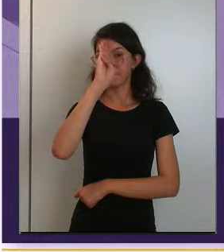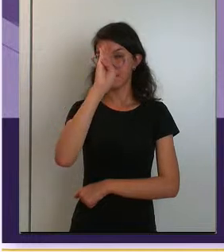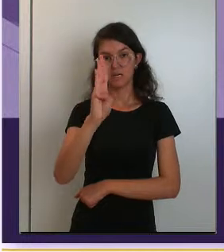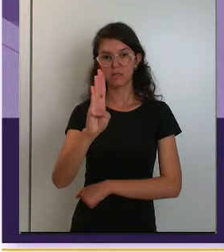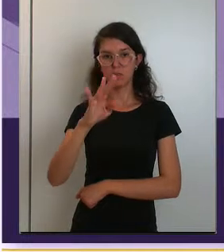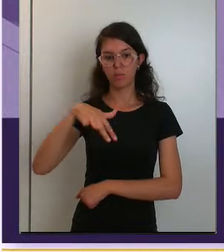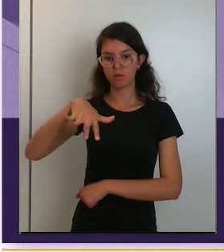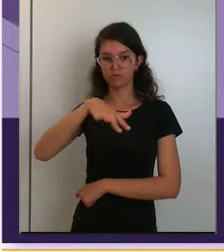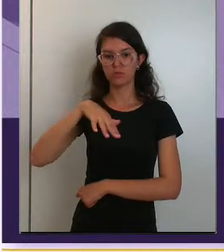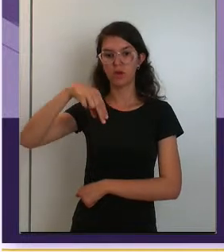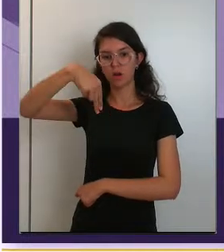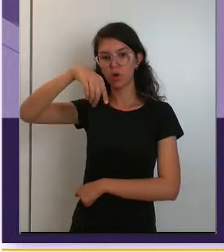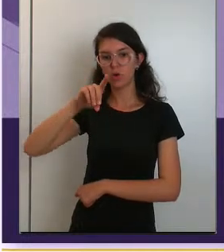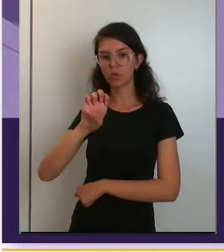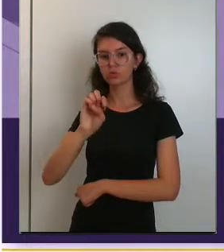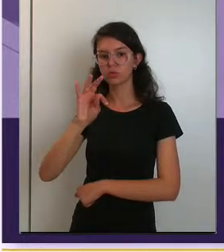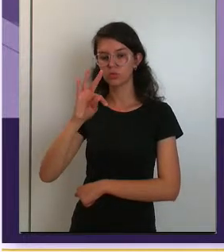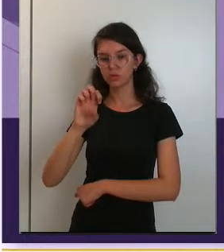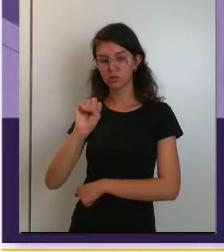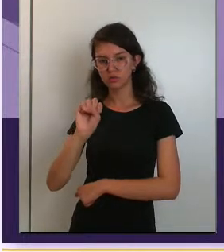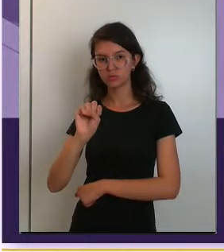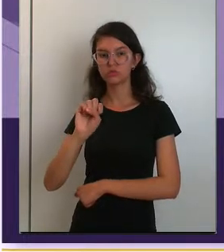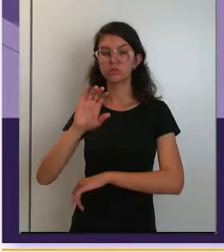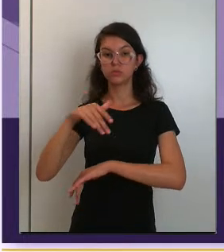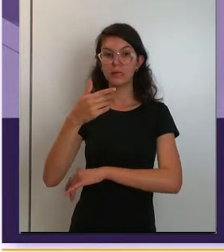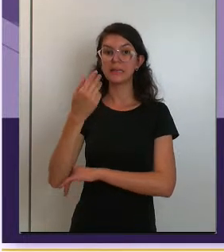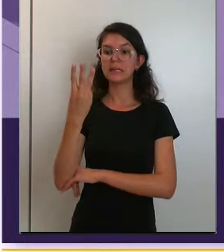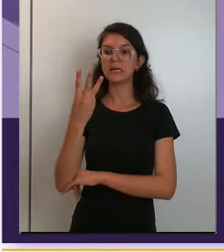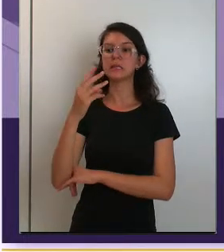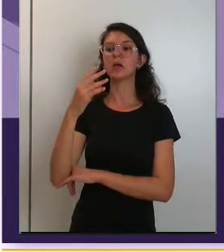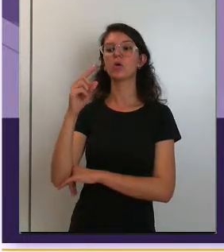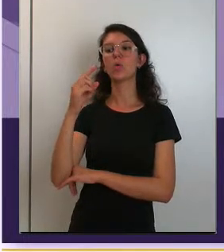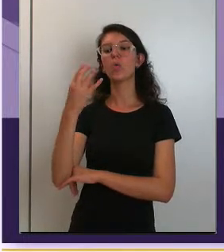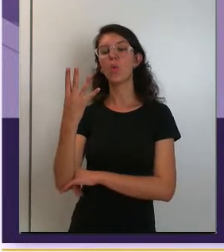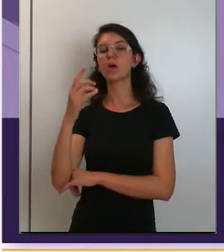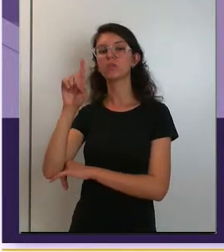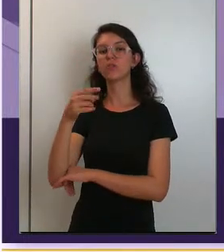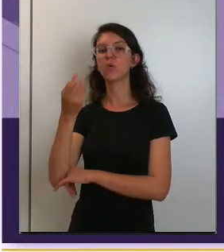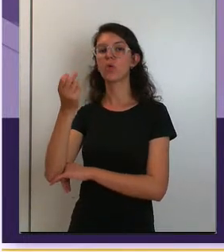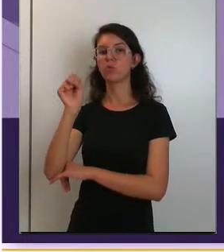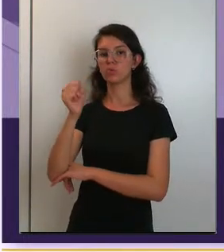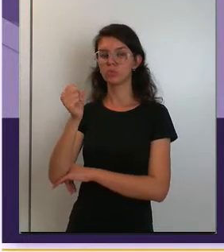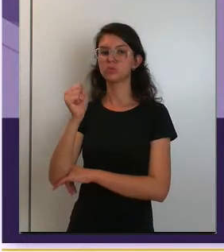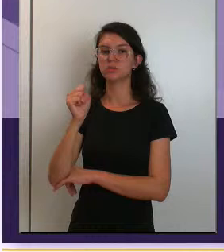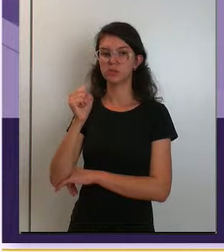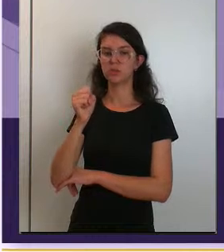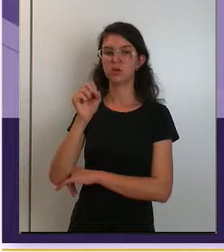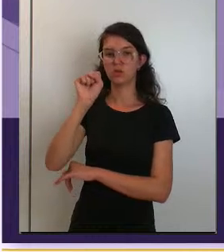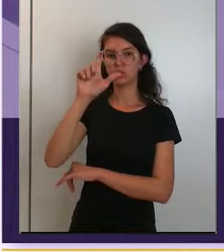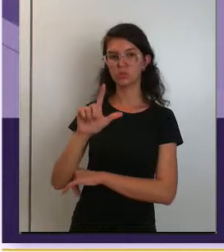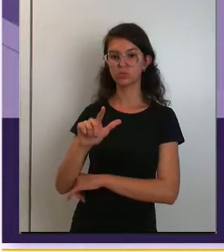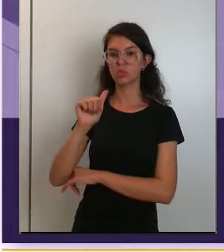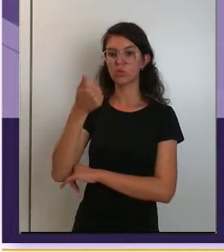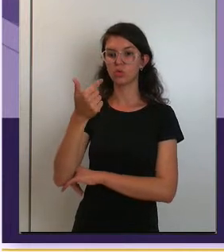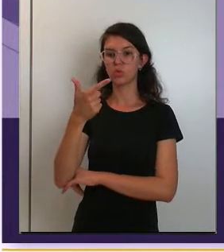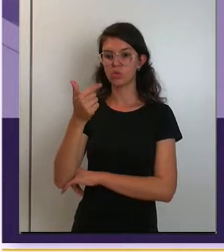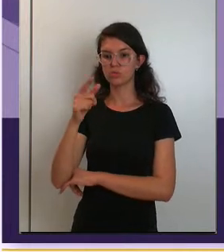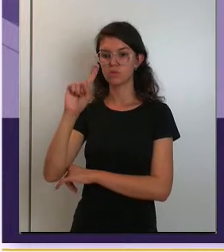na região nordeste, 34,8%, e menor na região sul,